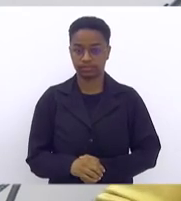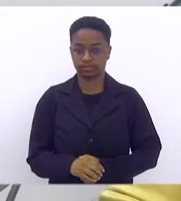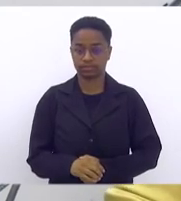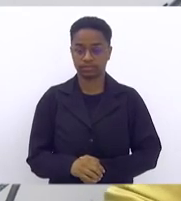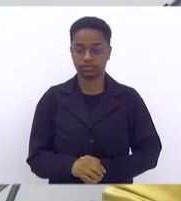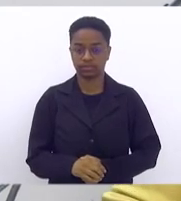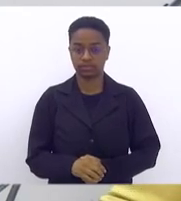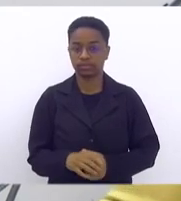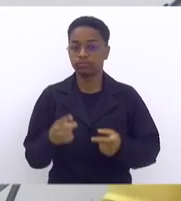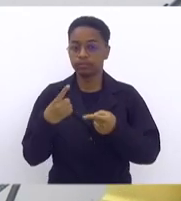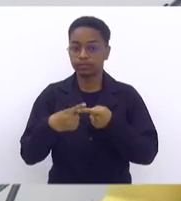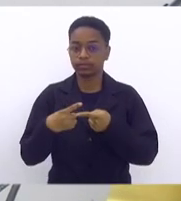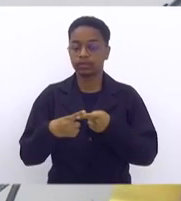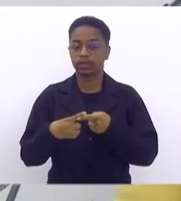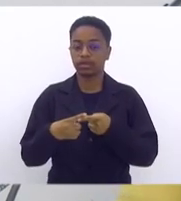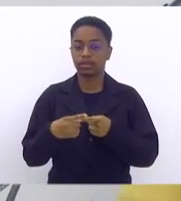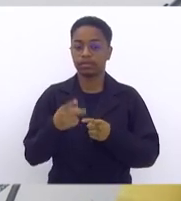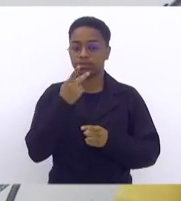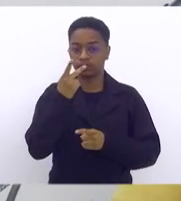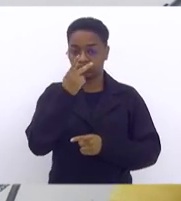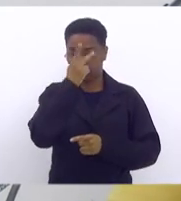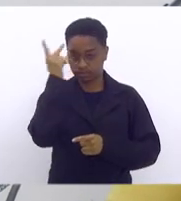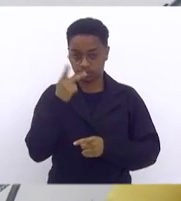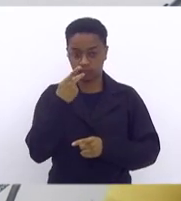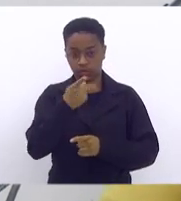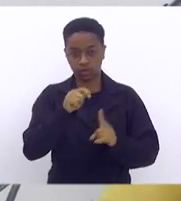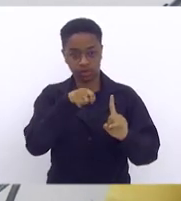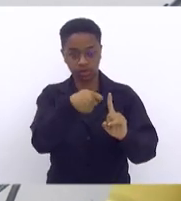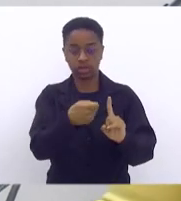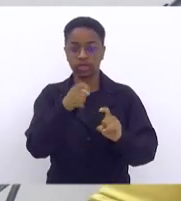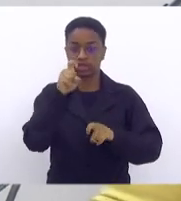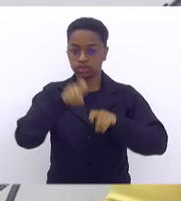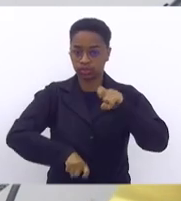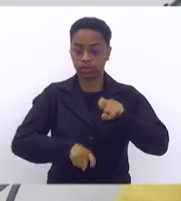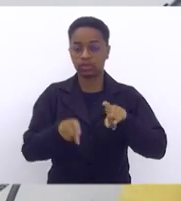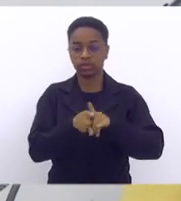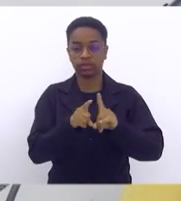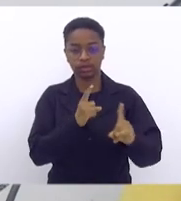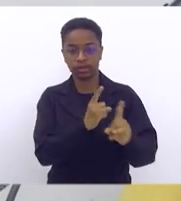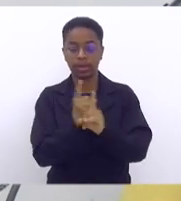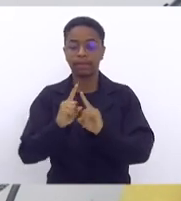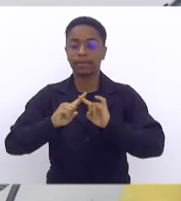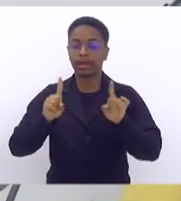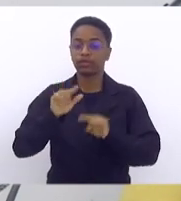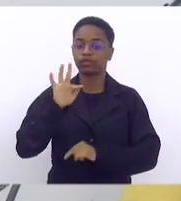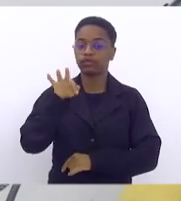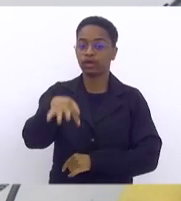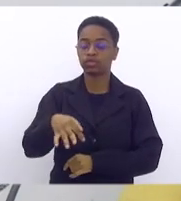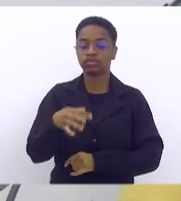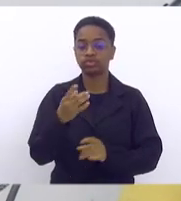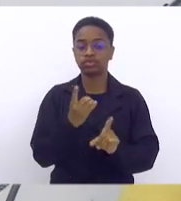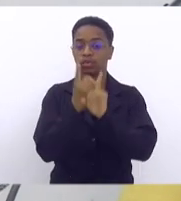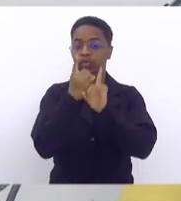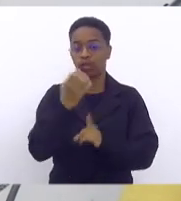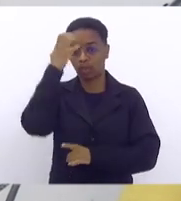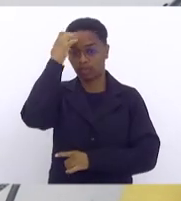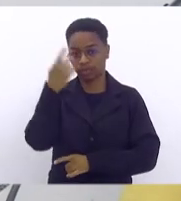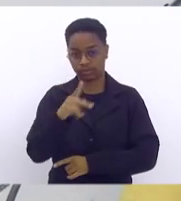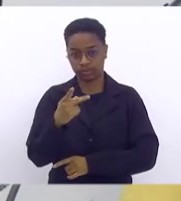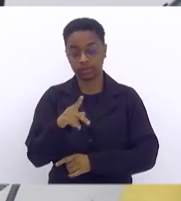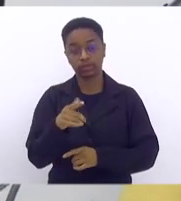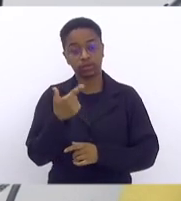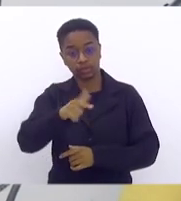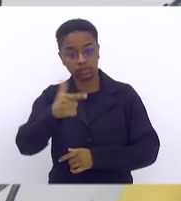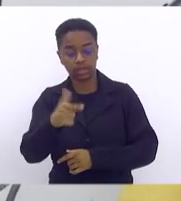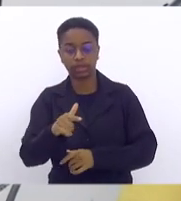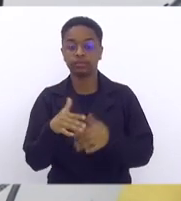que foi julgado estuprador, reconhecido, e no final descobriram que ele não era o culpado. Então, quando a gente começa a tirar